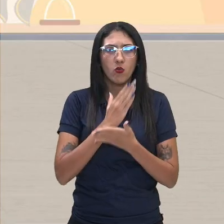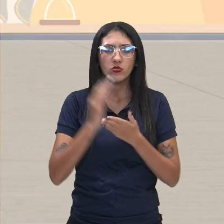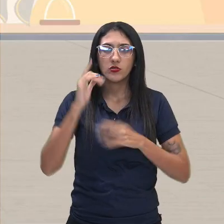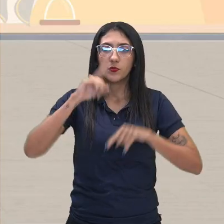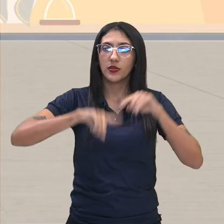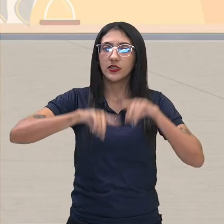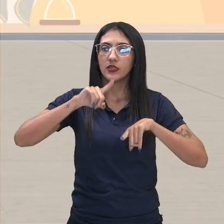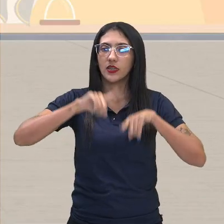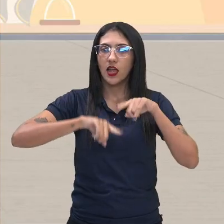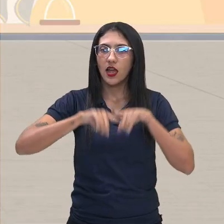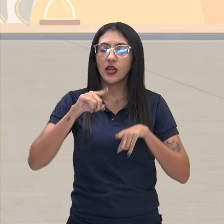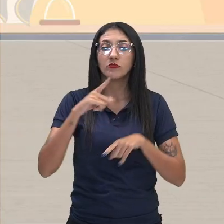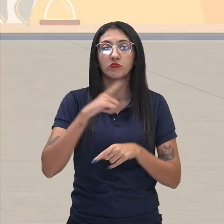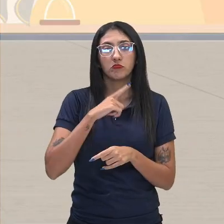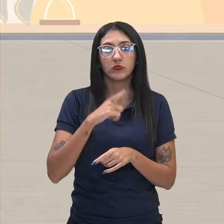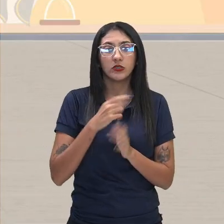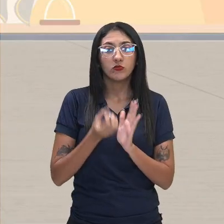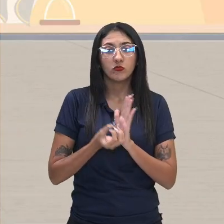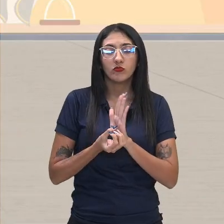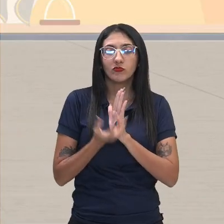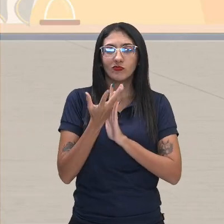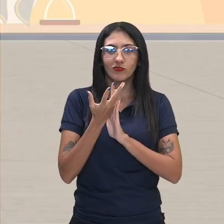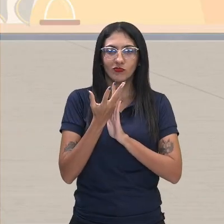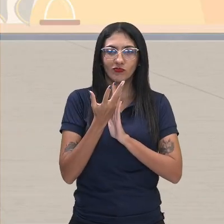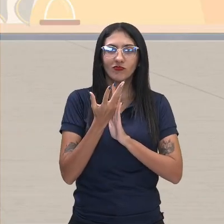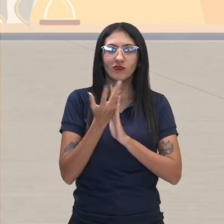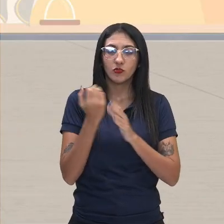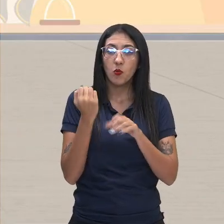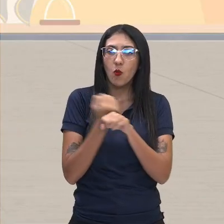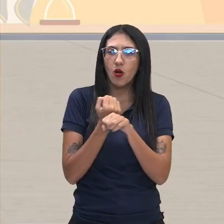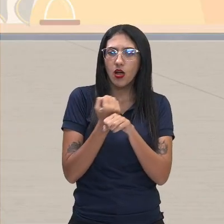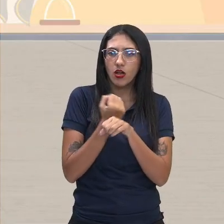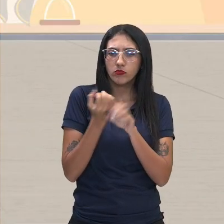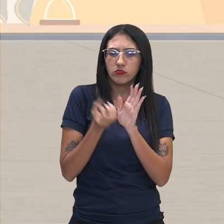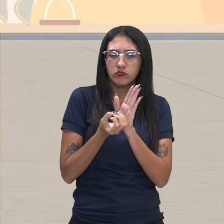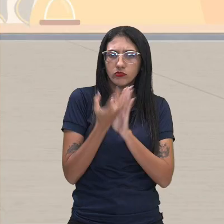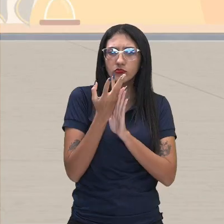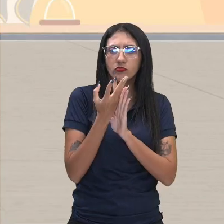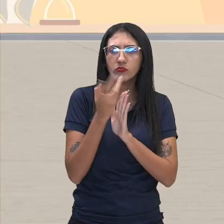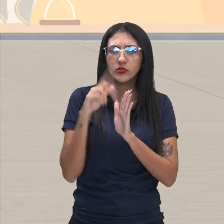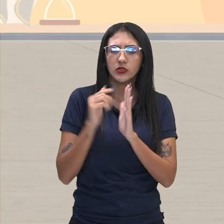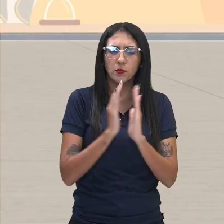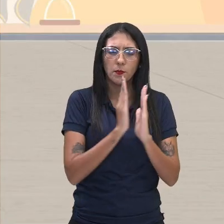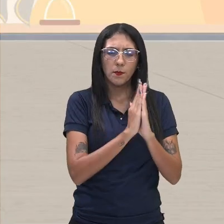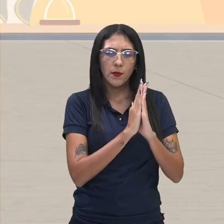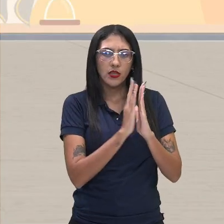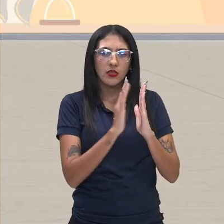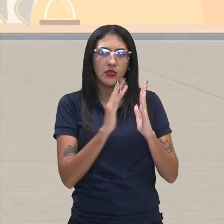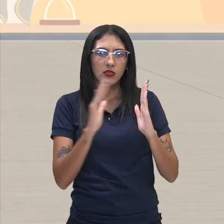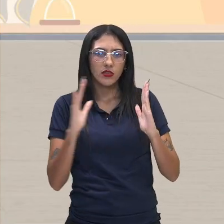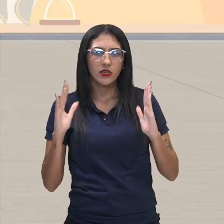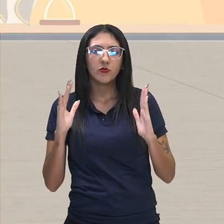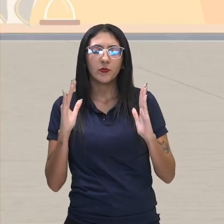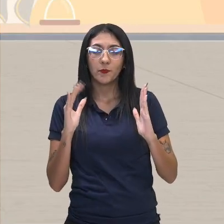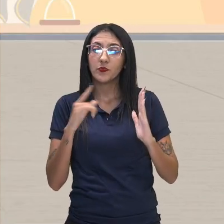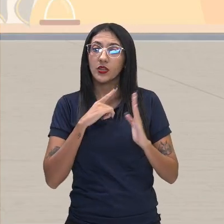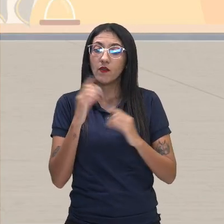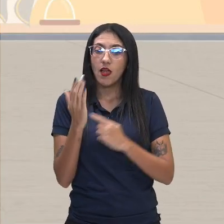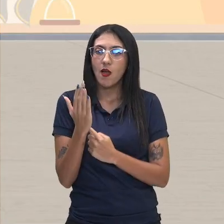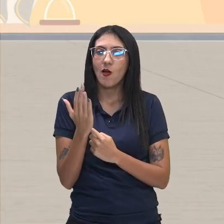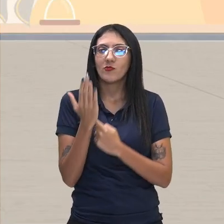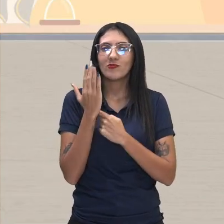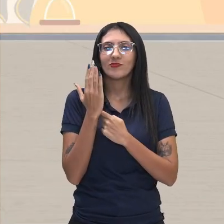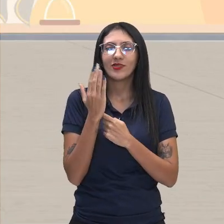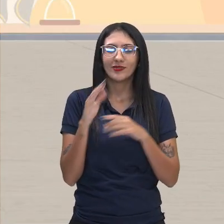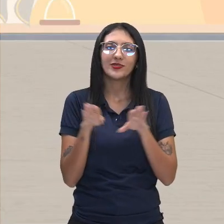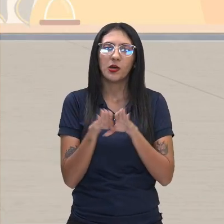foram inventados ao longo justamente do passar do tempo, que ajudam